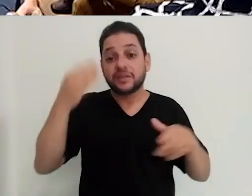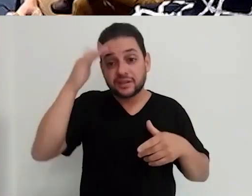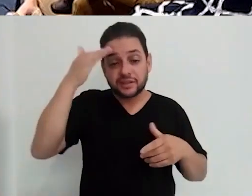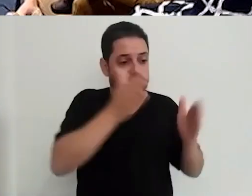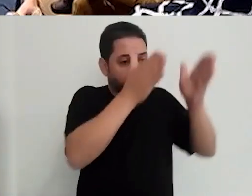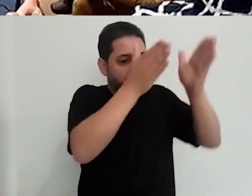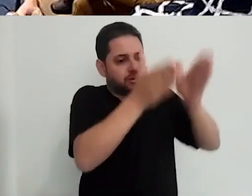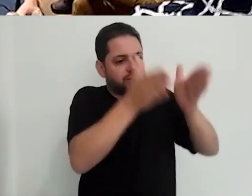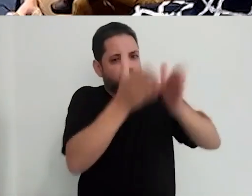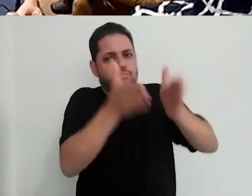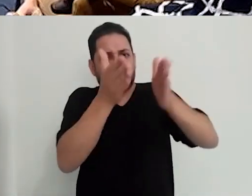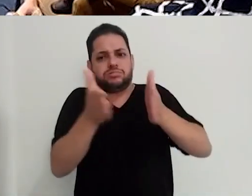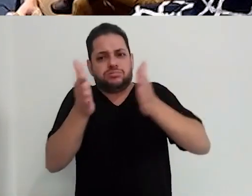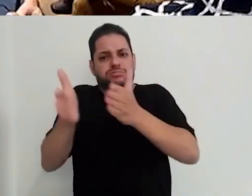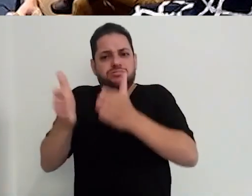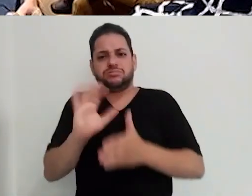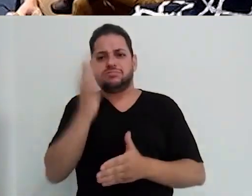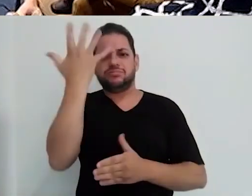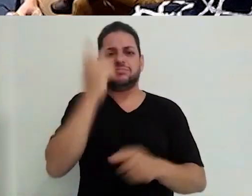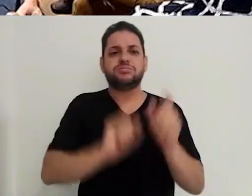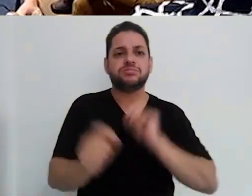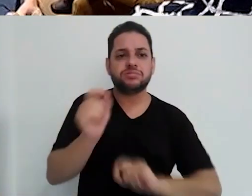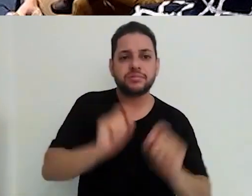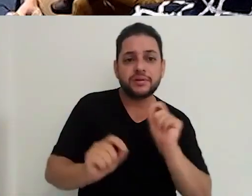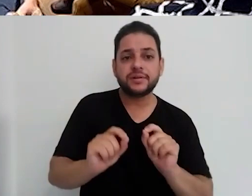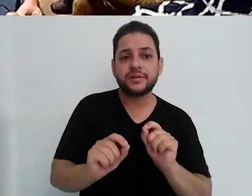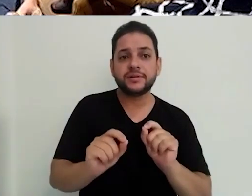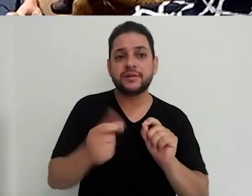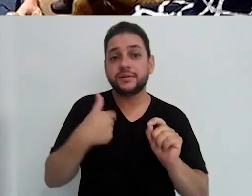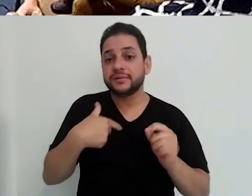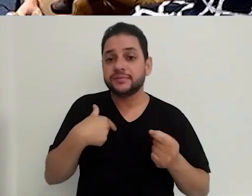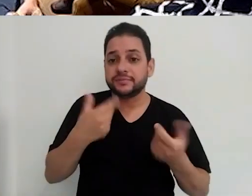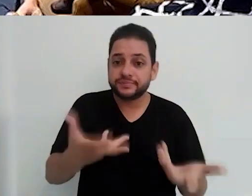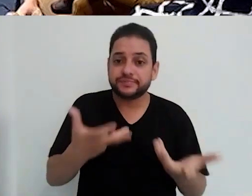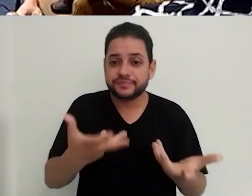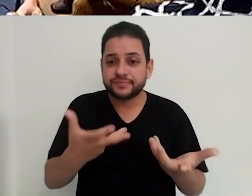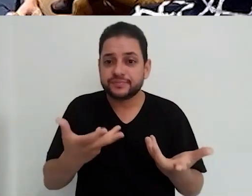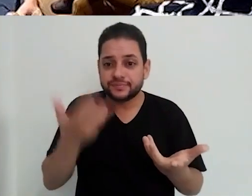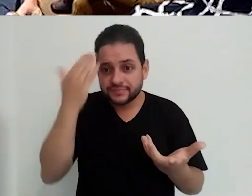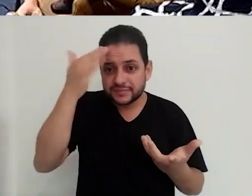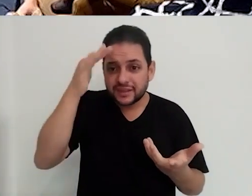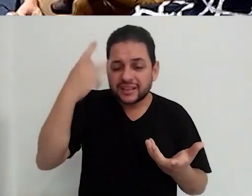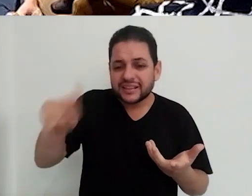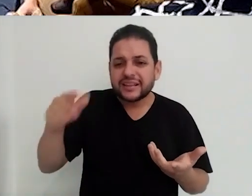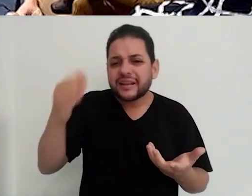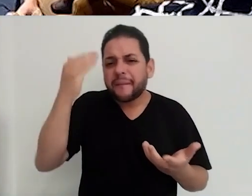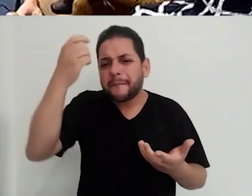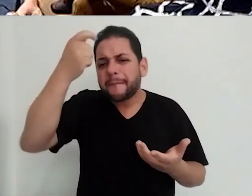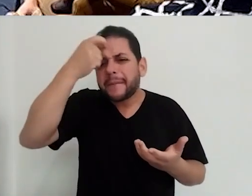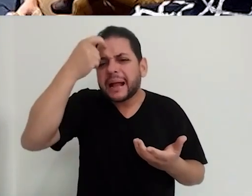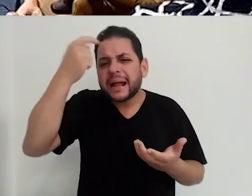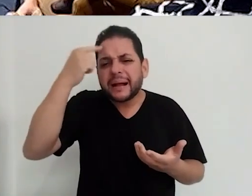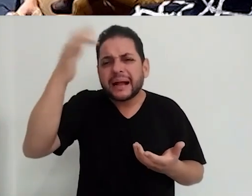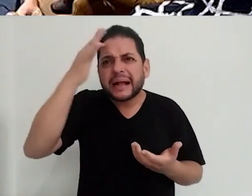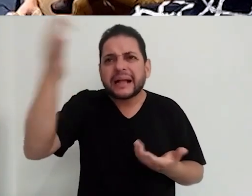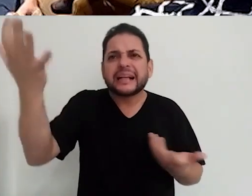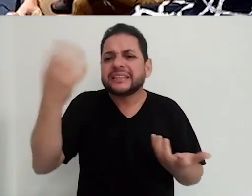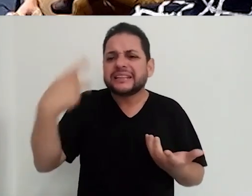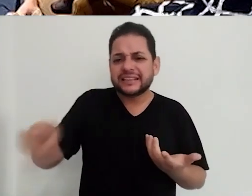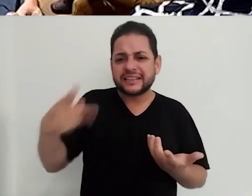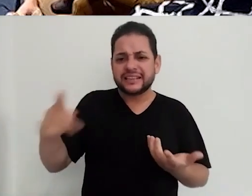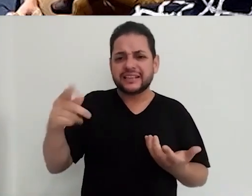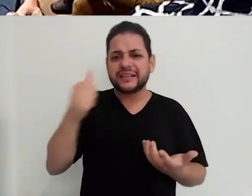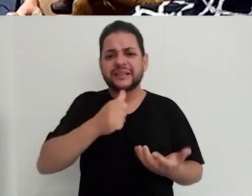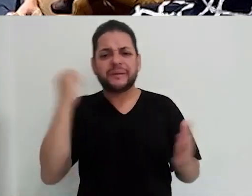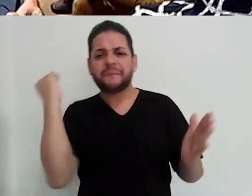que tinha acontecido, eu queria entender que diabos dá na cabeça de um cara desses de matar a mulher,